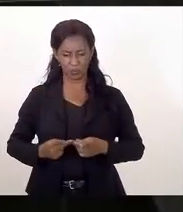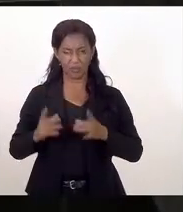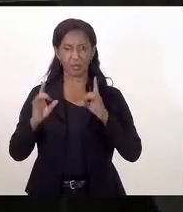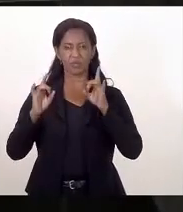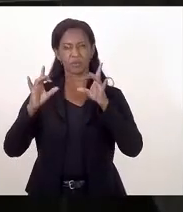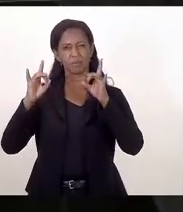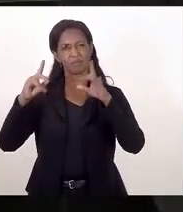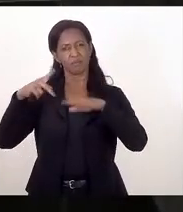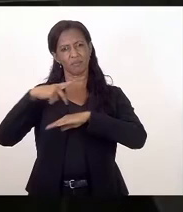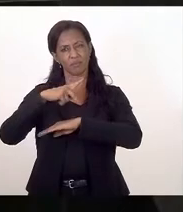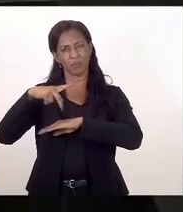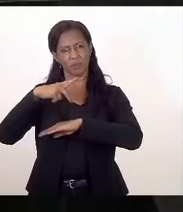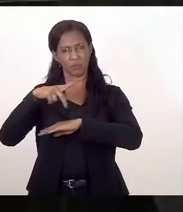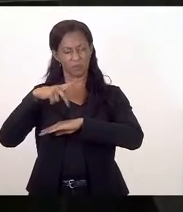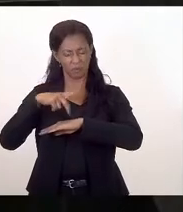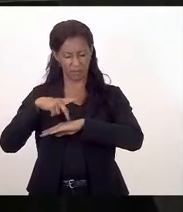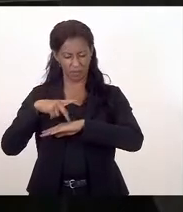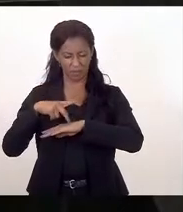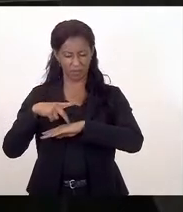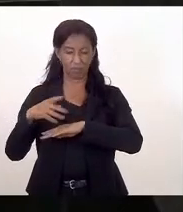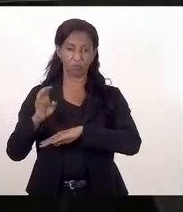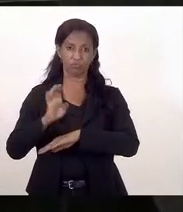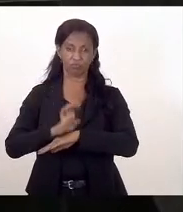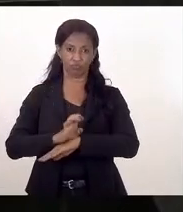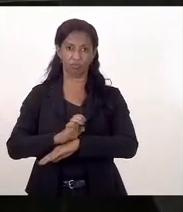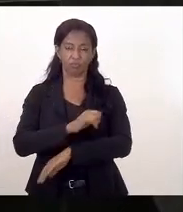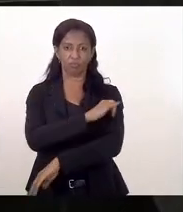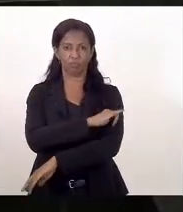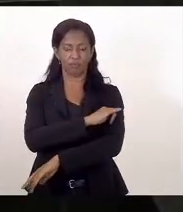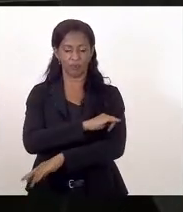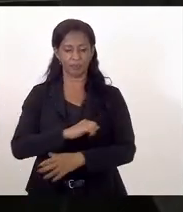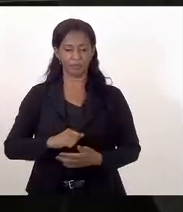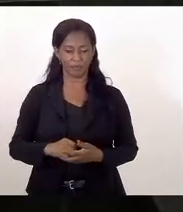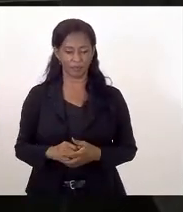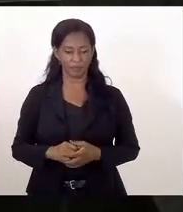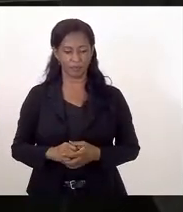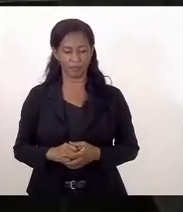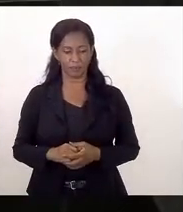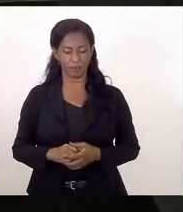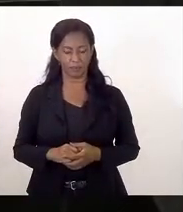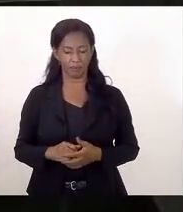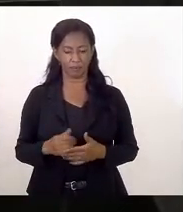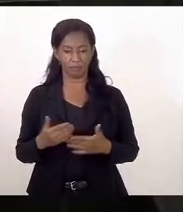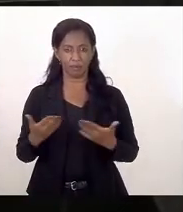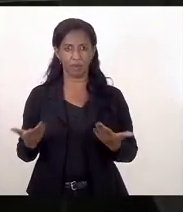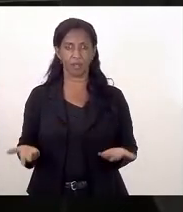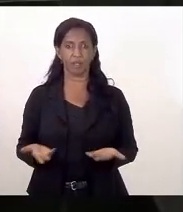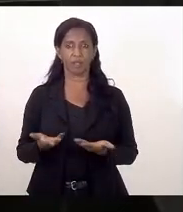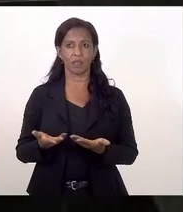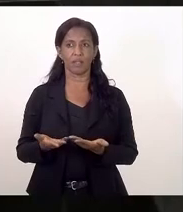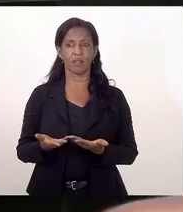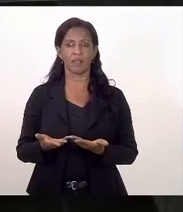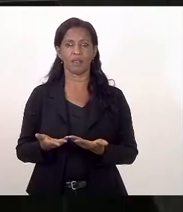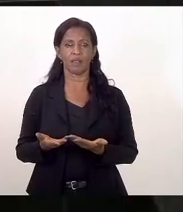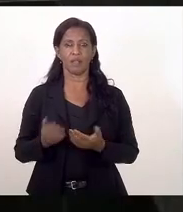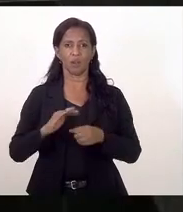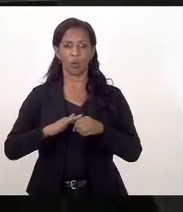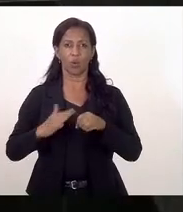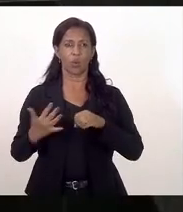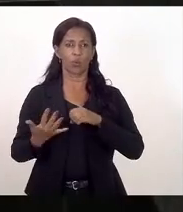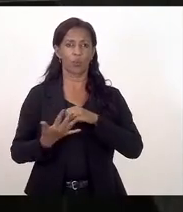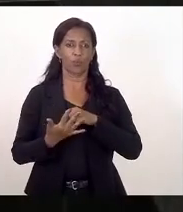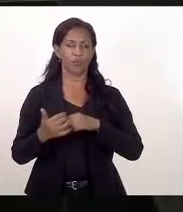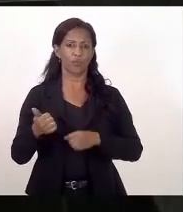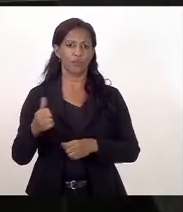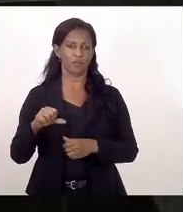nosso país e no nosso estado do Rio de Janeiro, que é a pandemia da Covid